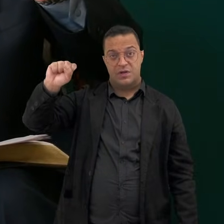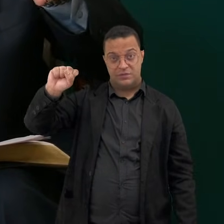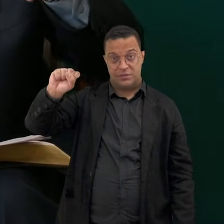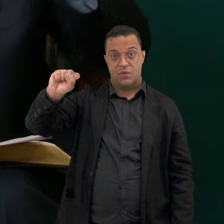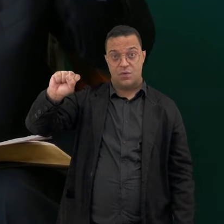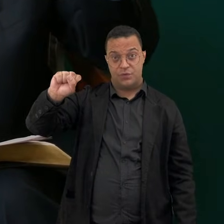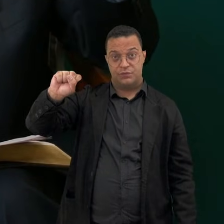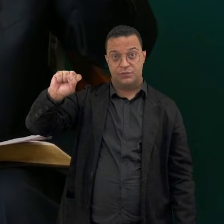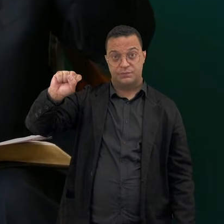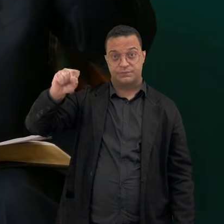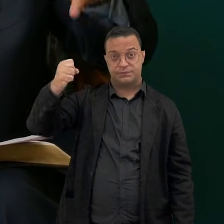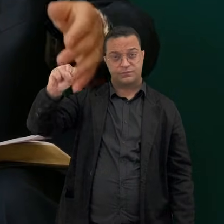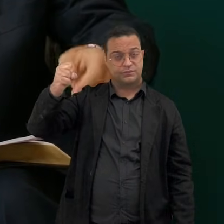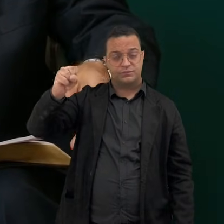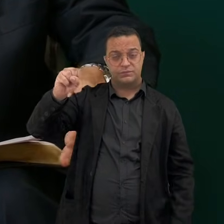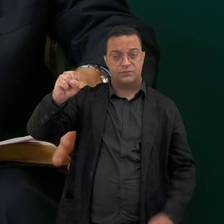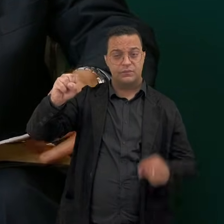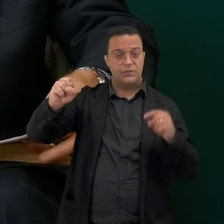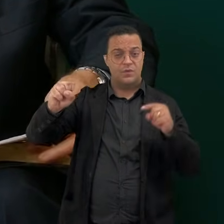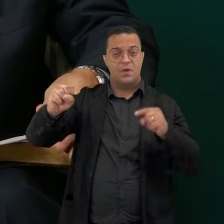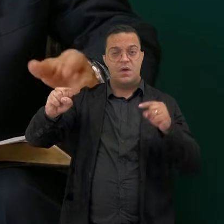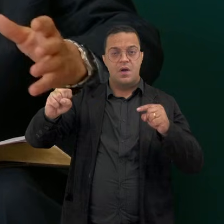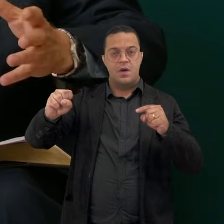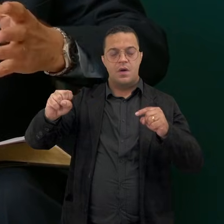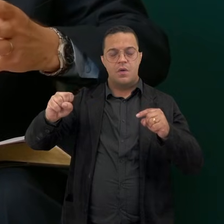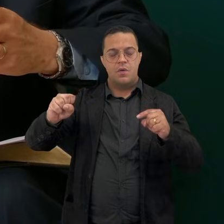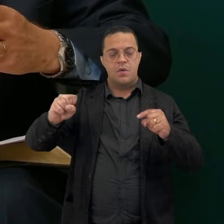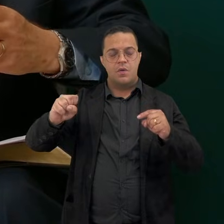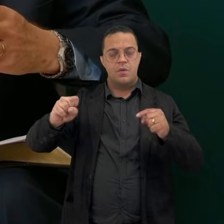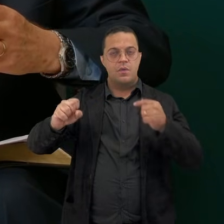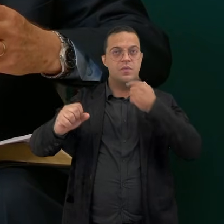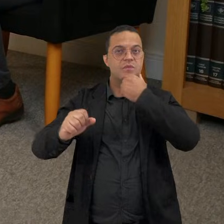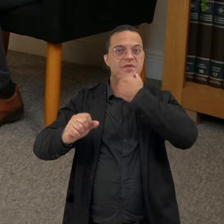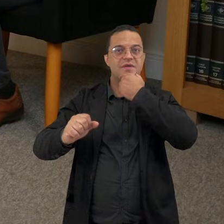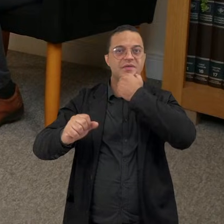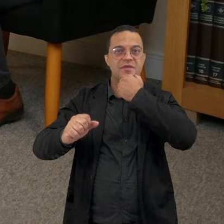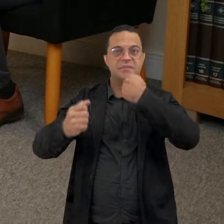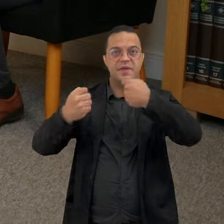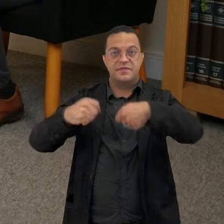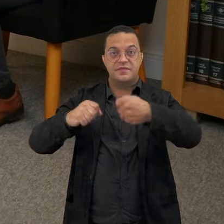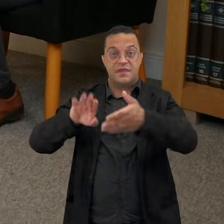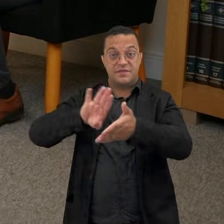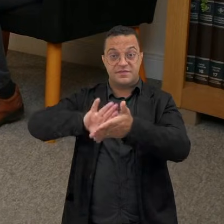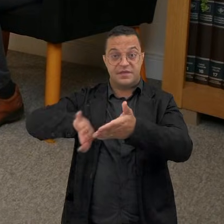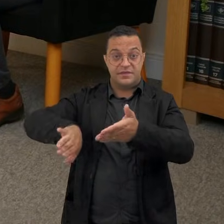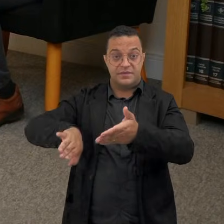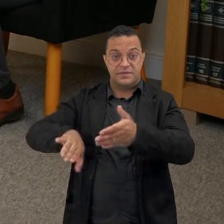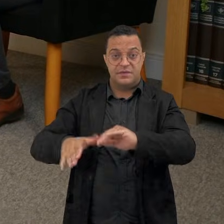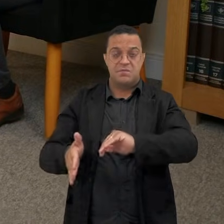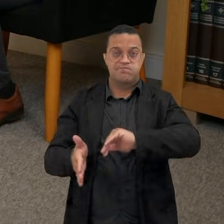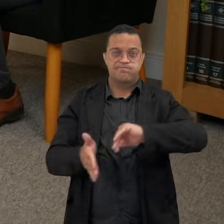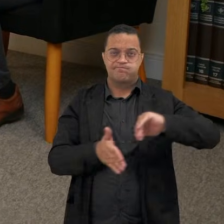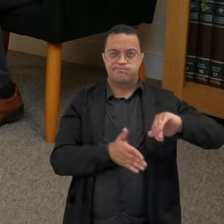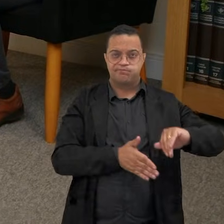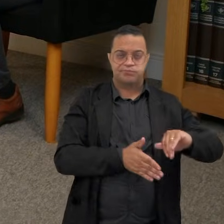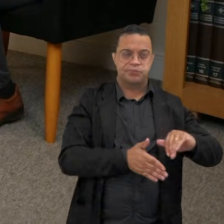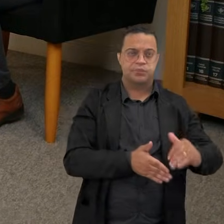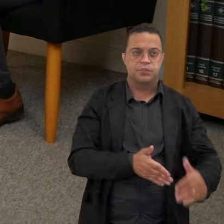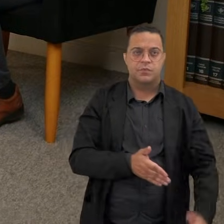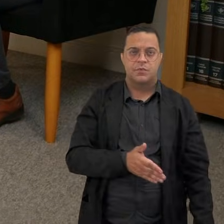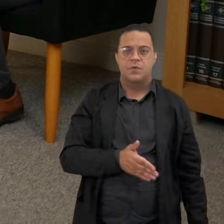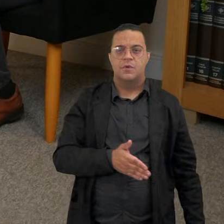Israel. Era a época do Ben-Gurion. Só que aconteceu uma coisa extraordinária. No dia da proclamação da independência,